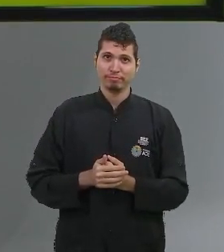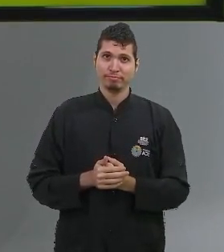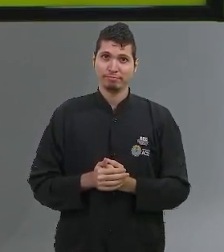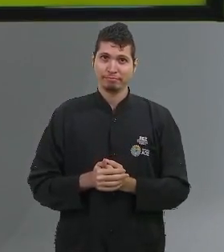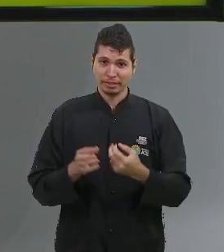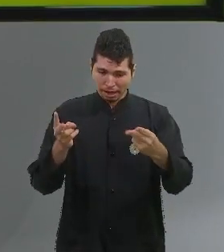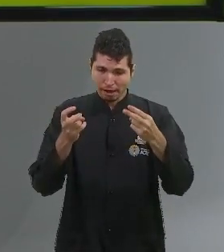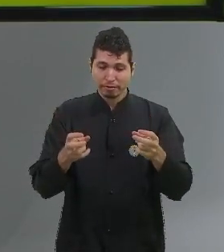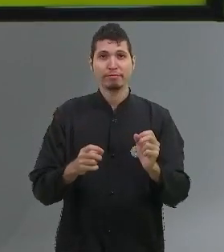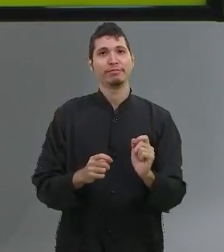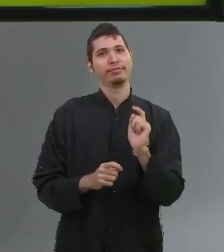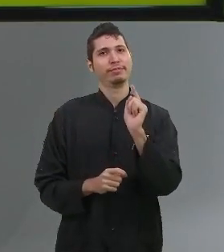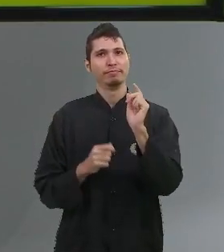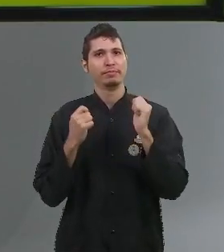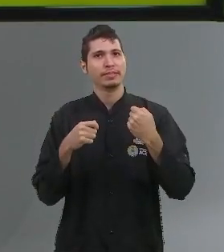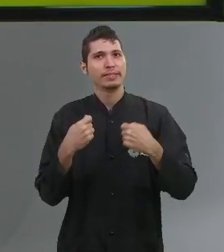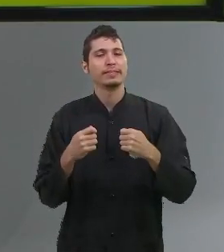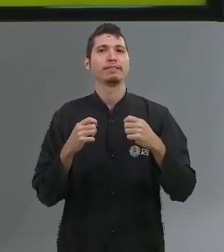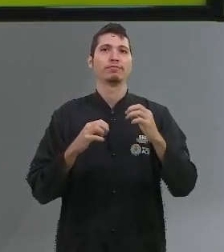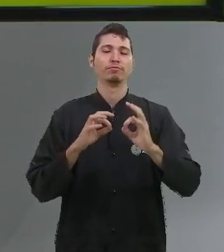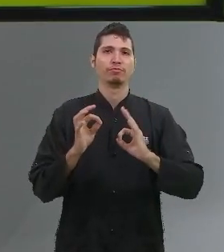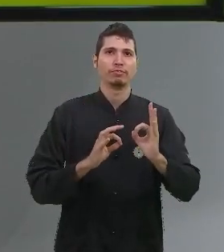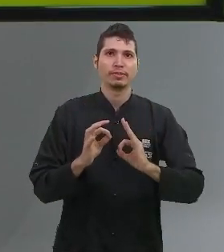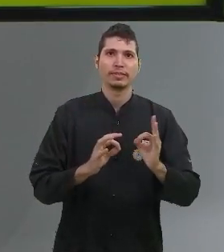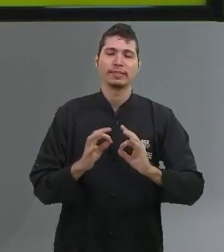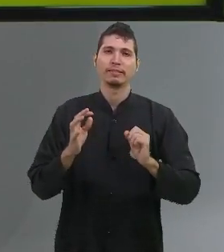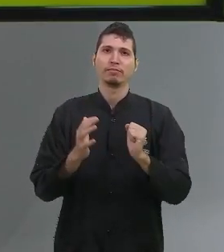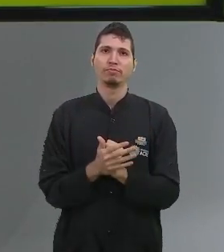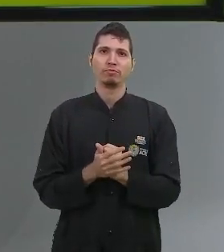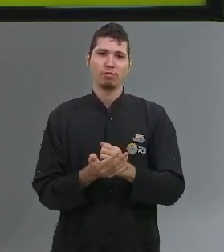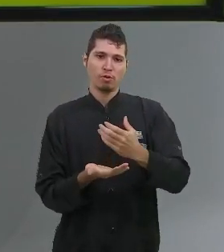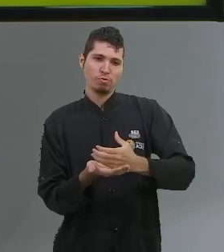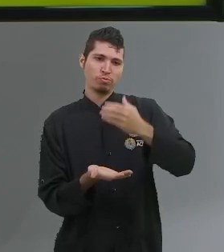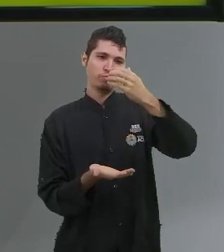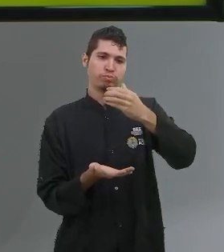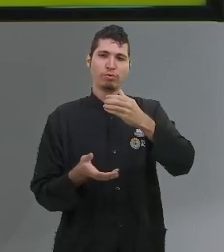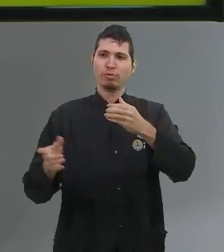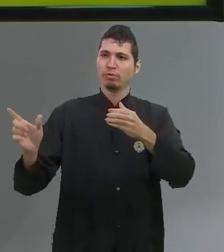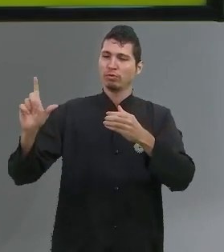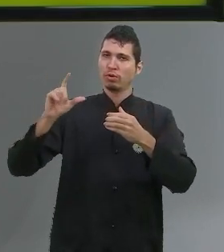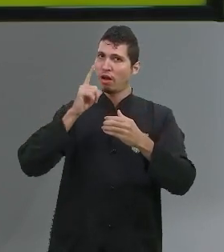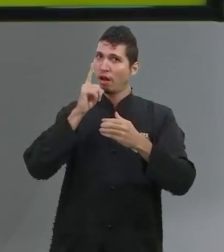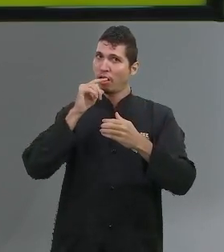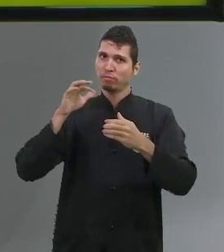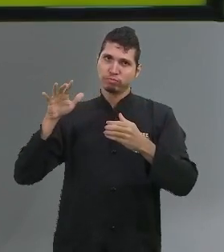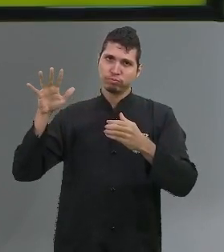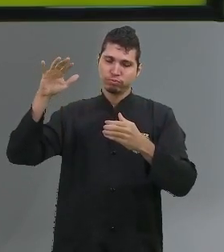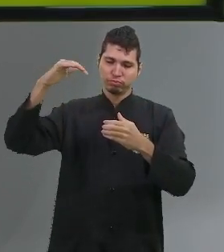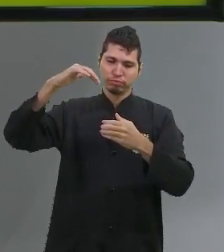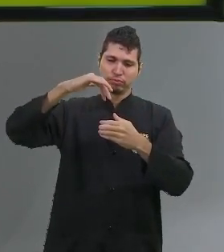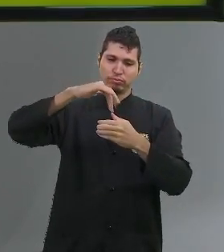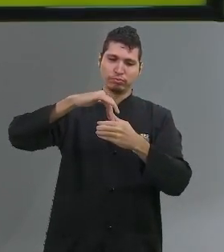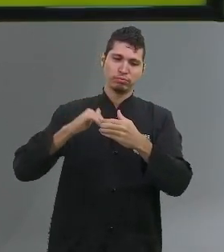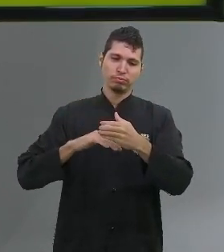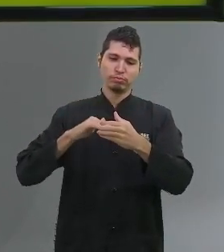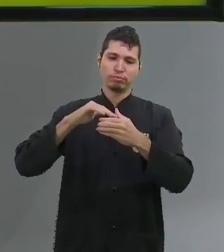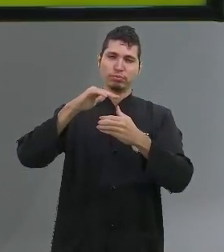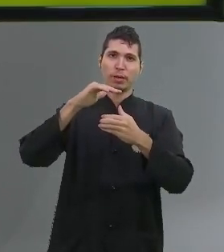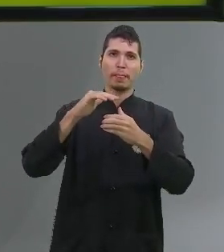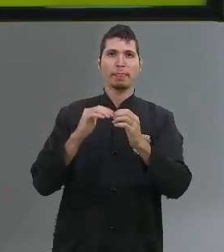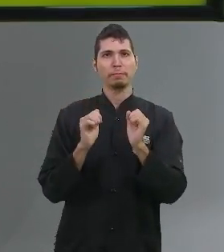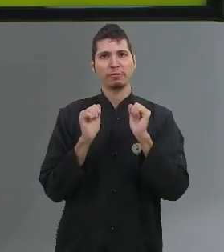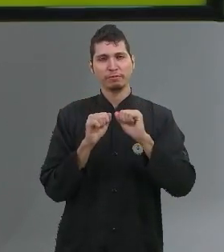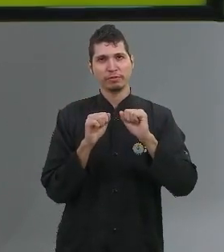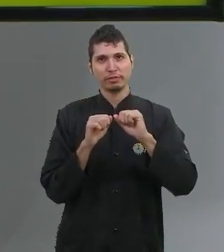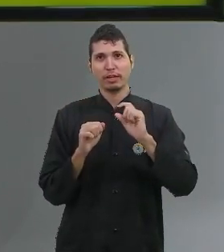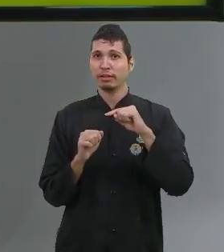tipo, nesse momento eu vou encher as garrafas, mas logo em seguida eu posso começar a organizar o meu seminário e